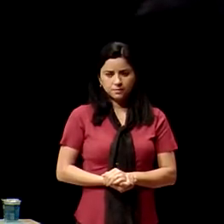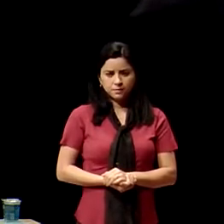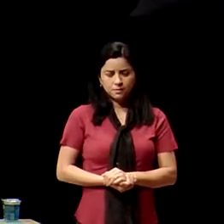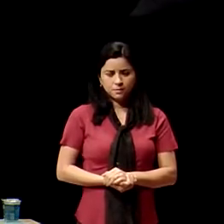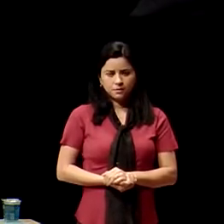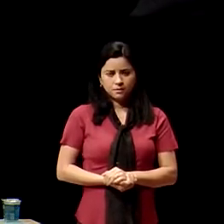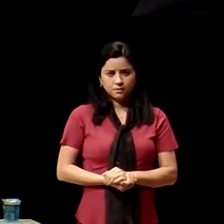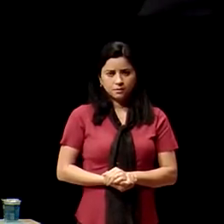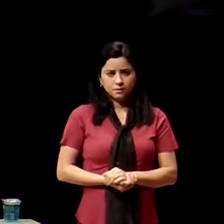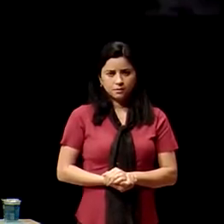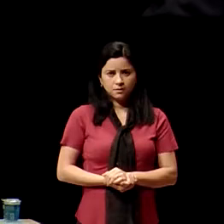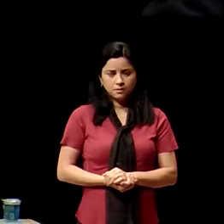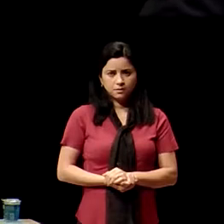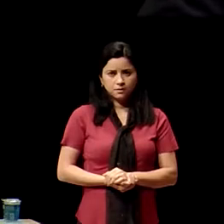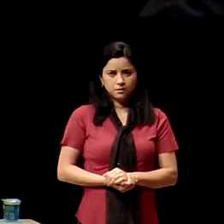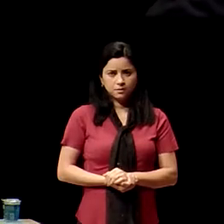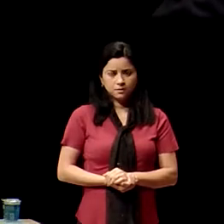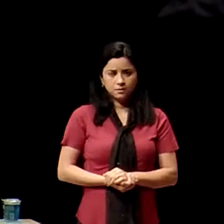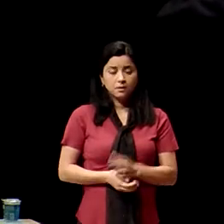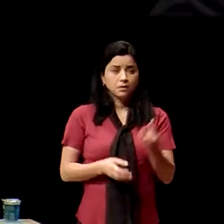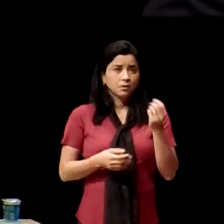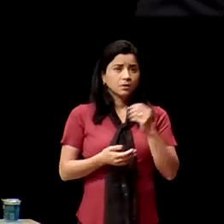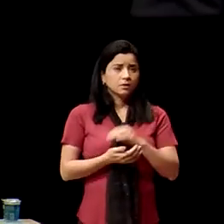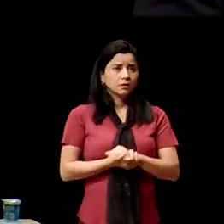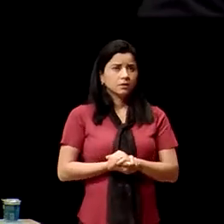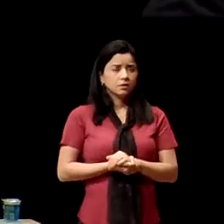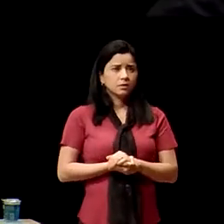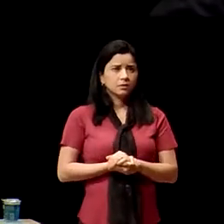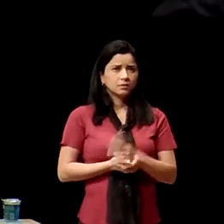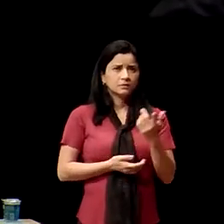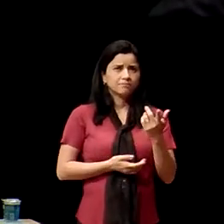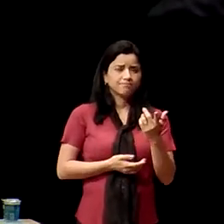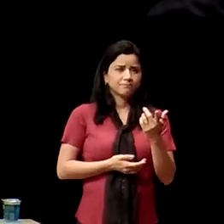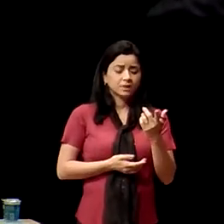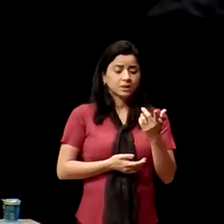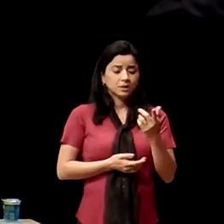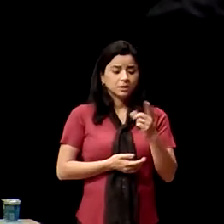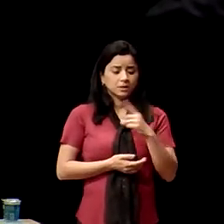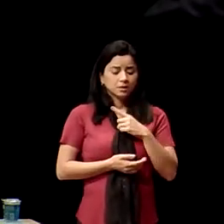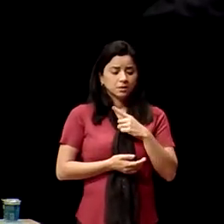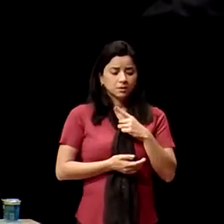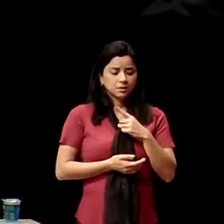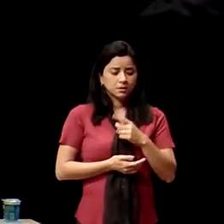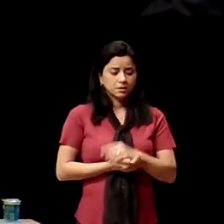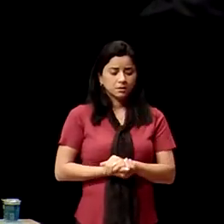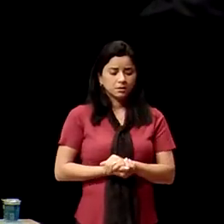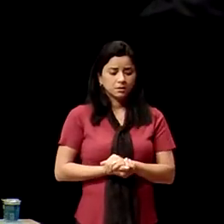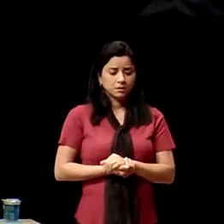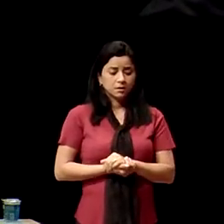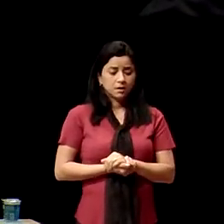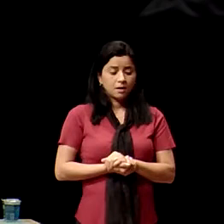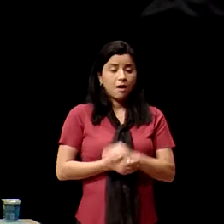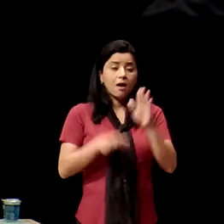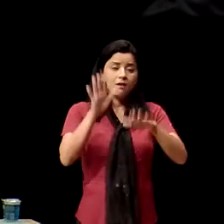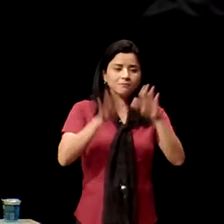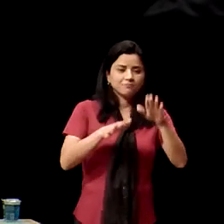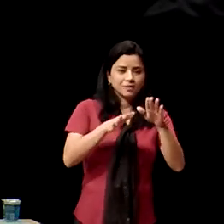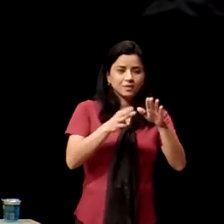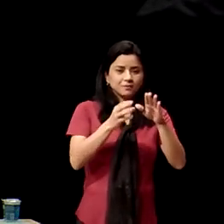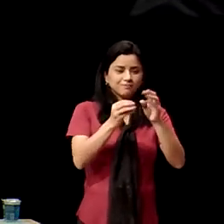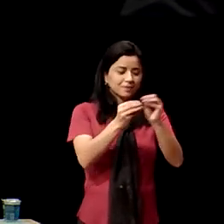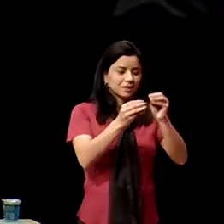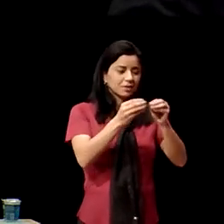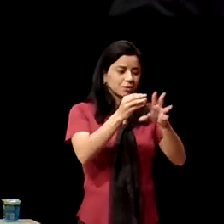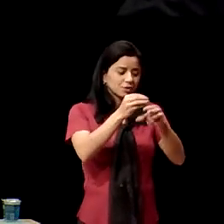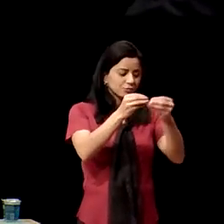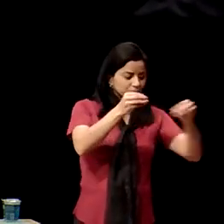are excluded. E dentro disso, um dos lados é excluído dentro desses debates. From this point